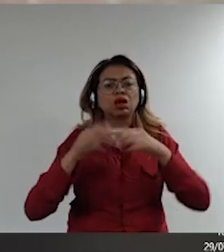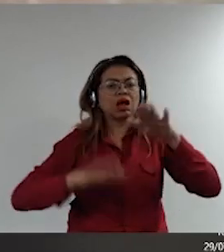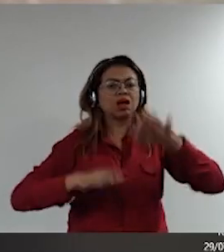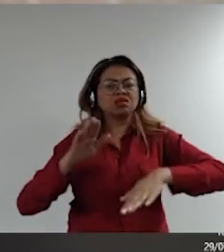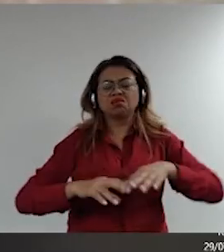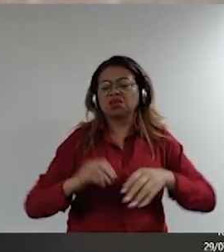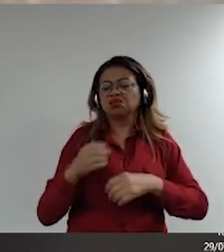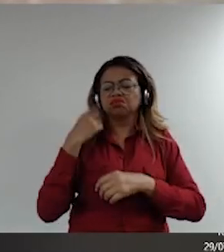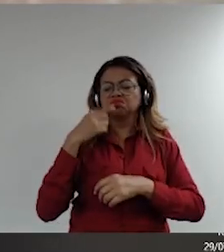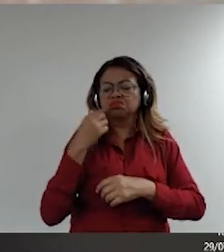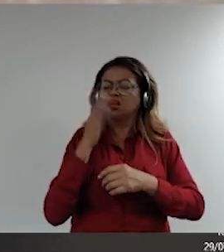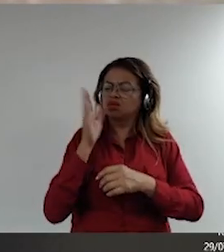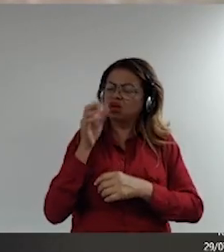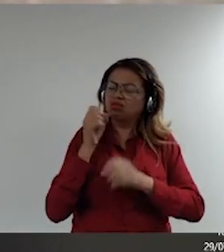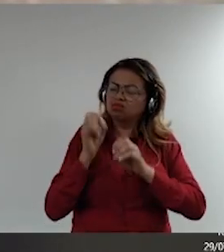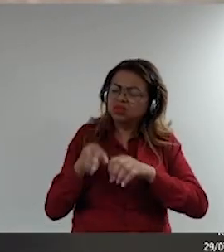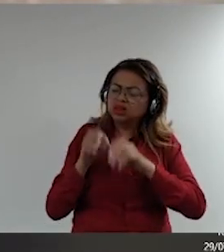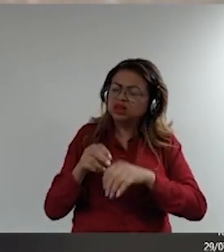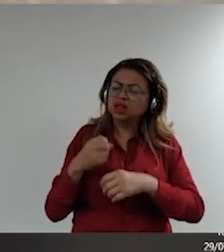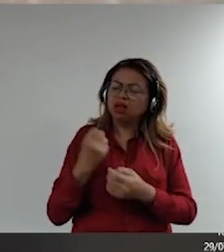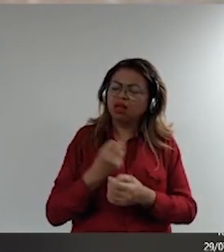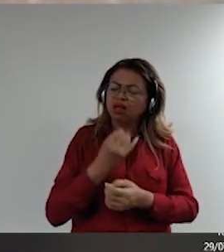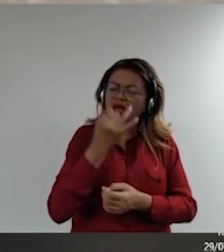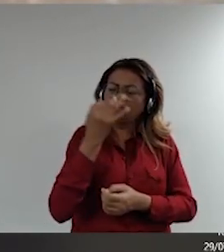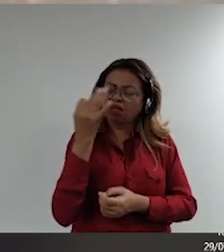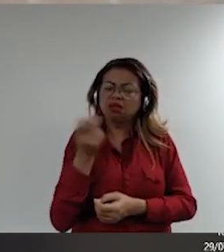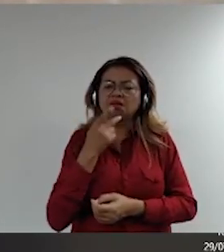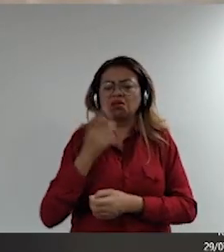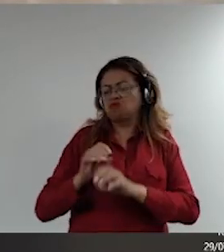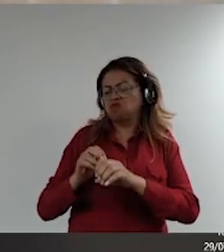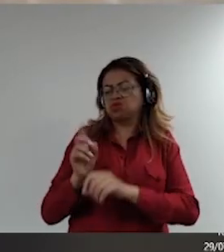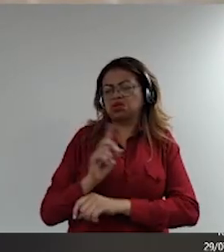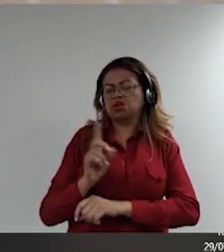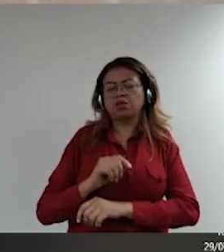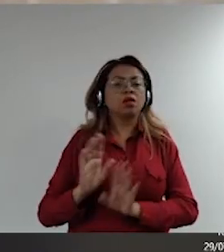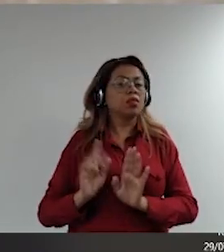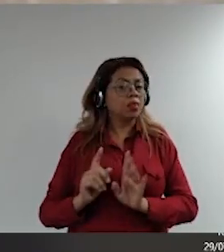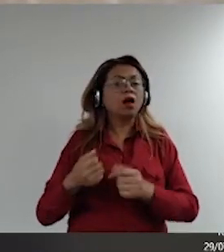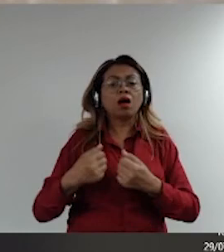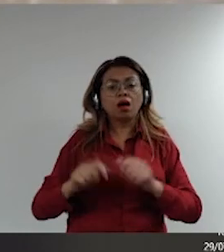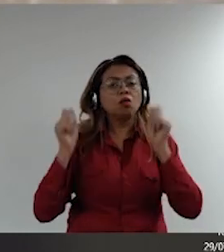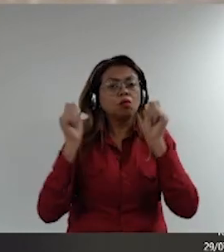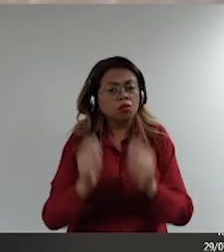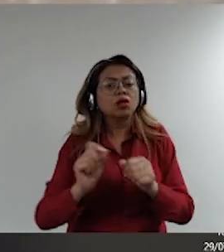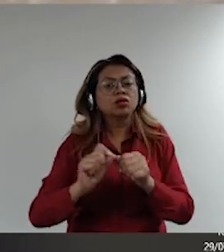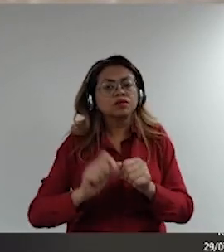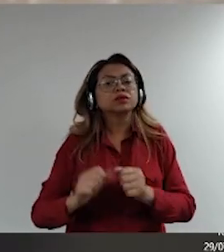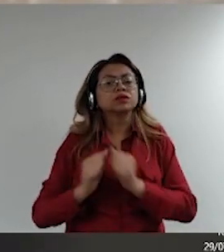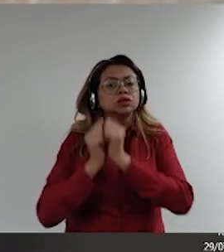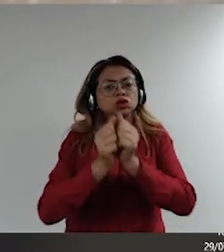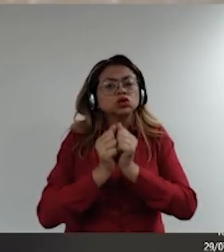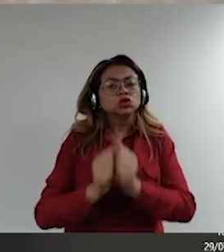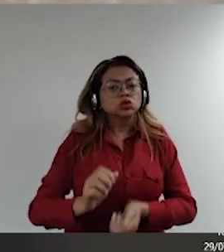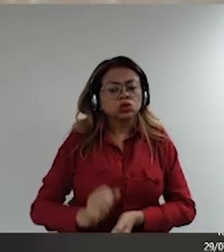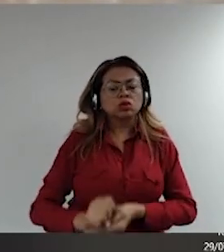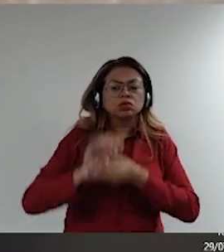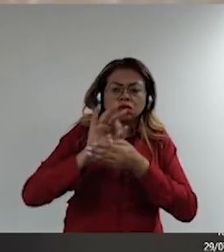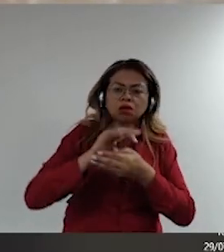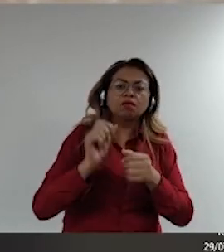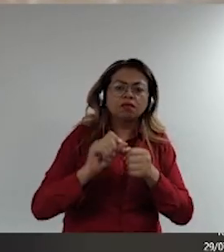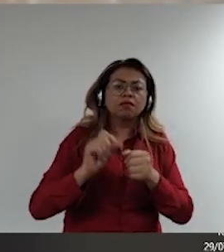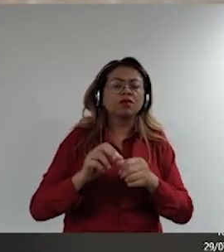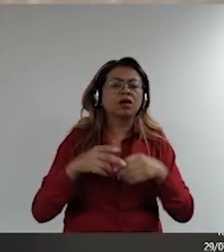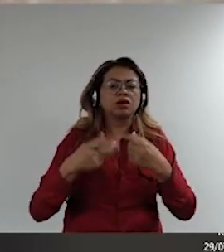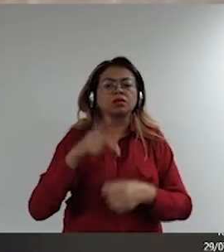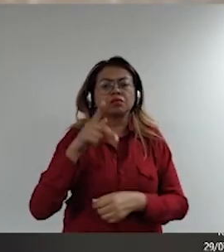já ensinei ele várias vezes, não aprendeu, agora eu não vou ensinar mais. Esses aí é para fazer junto, pega na mãozinha dele, ajuda ele lá